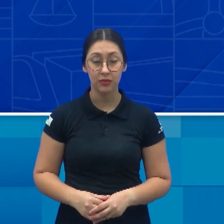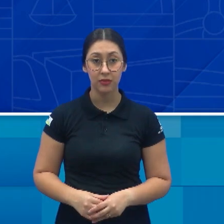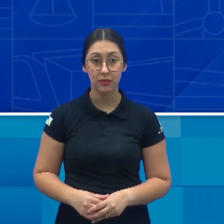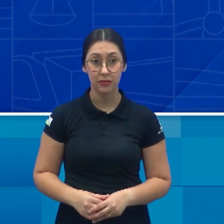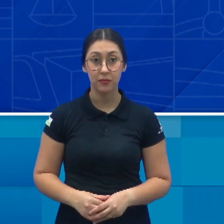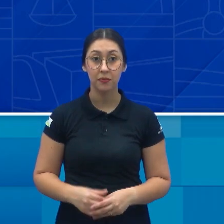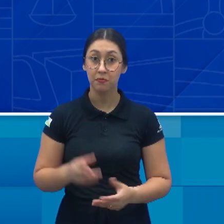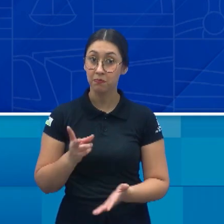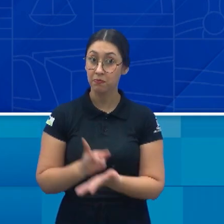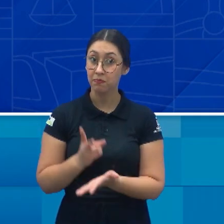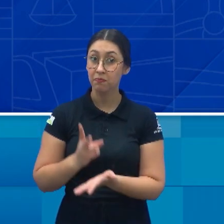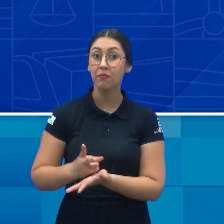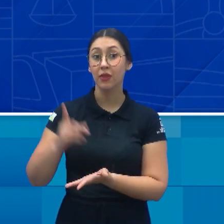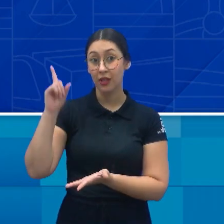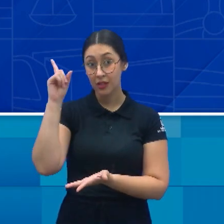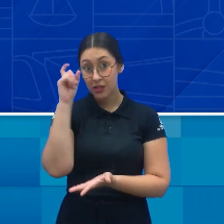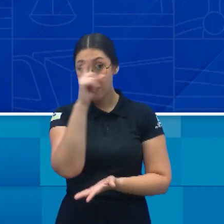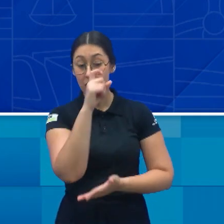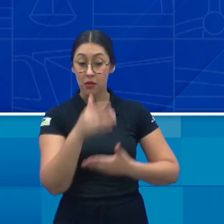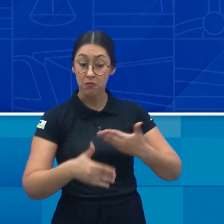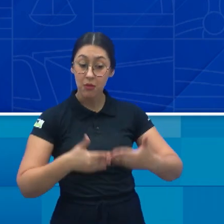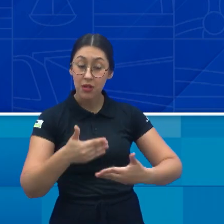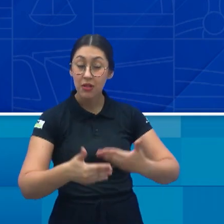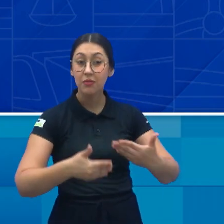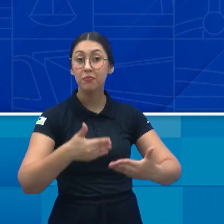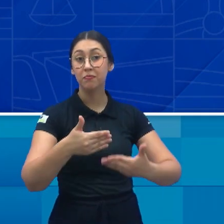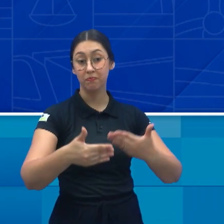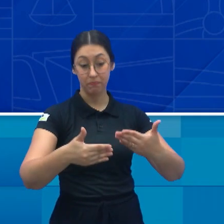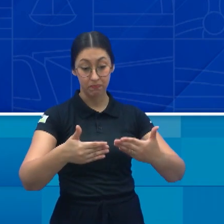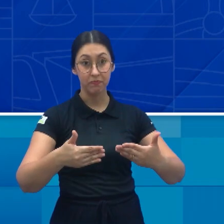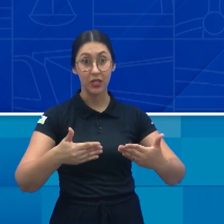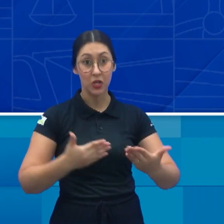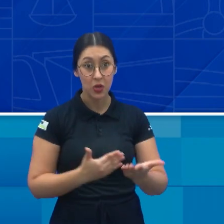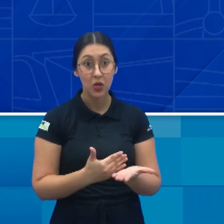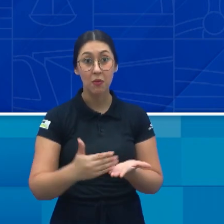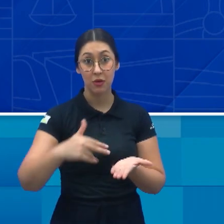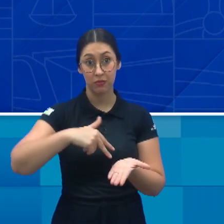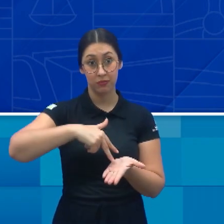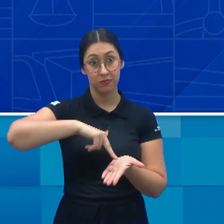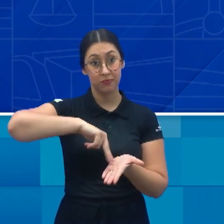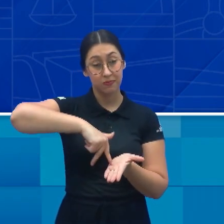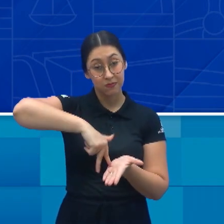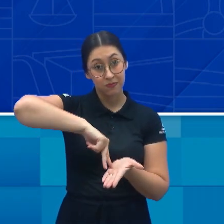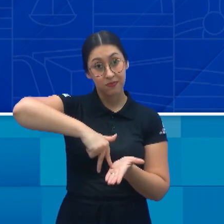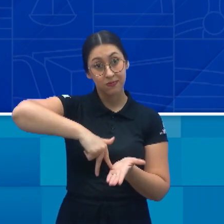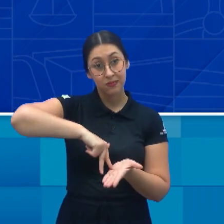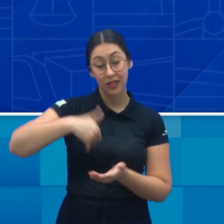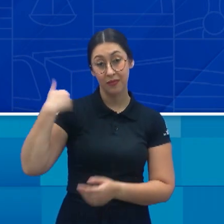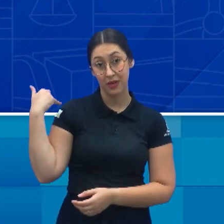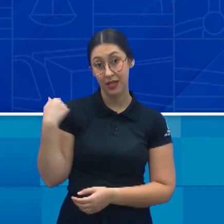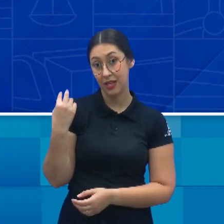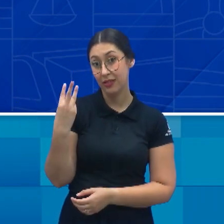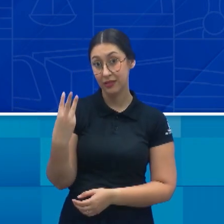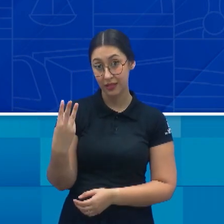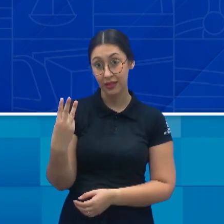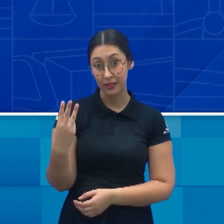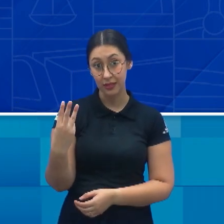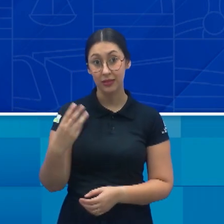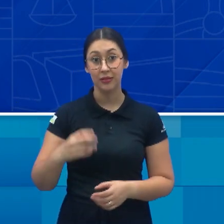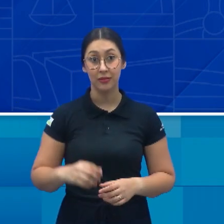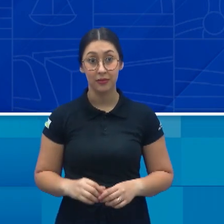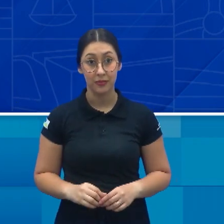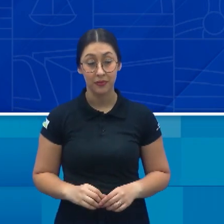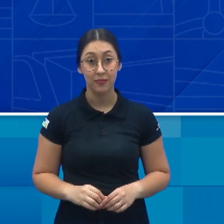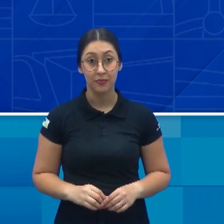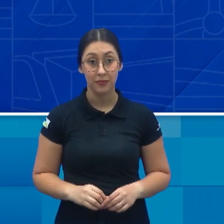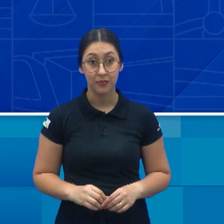dificuldades, transformou cada obstáculo em movimento e iniciou o balé aos 3 anos de idade na cidade de Diadema, sua cidade natal.